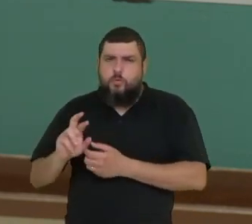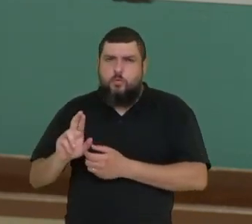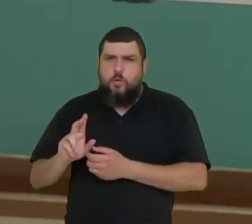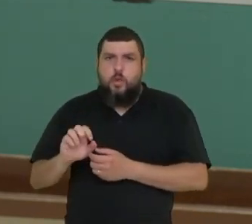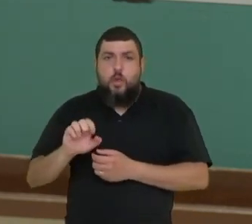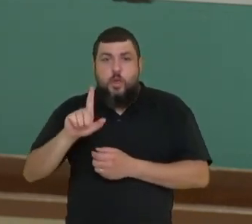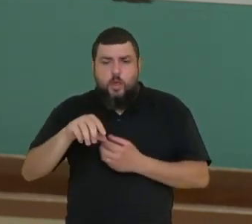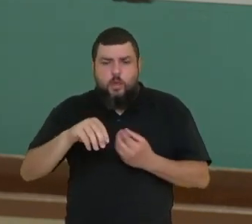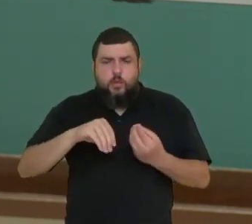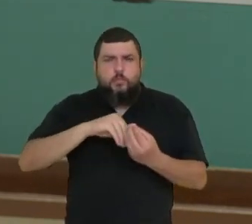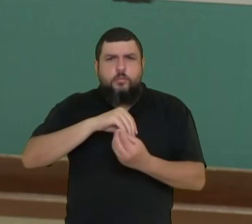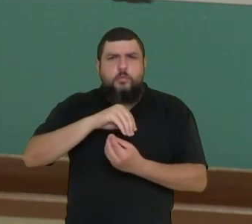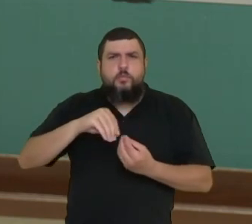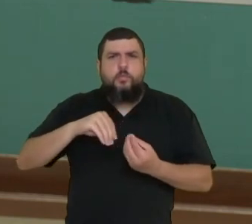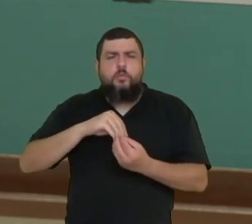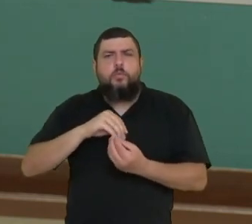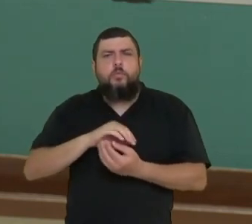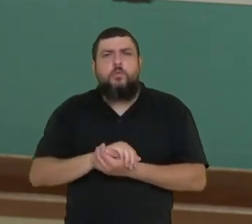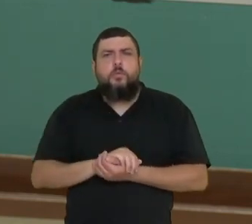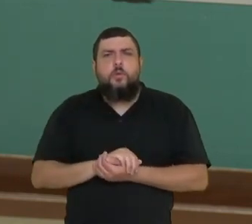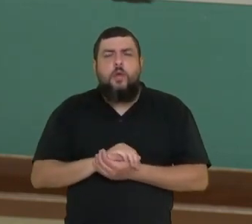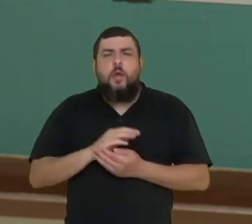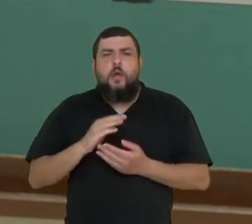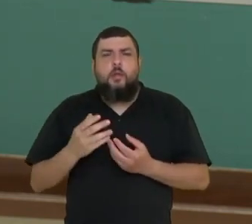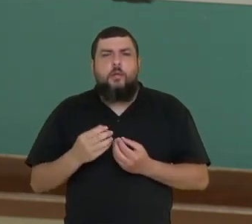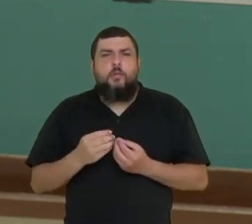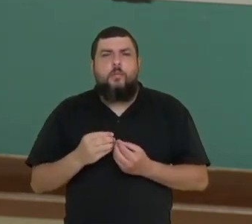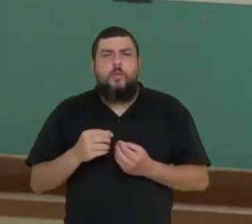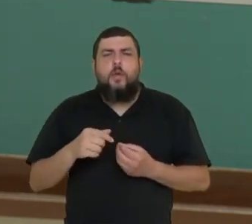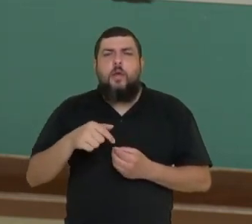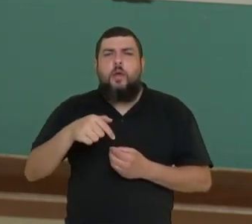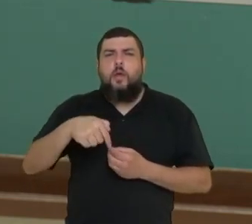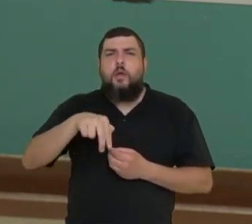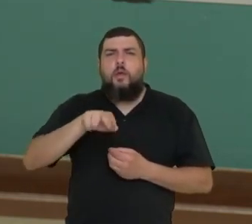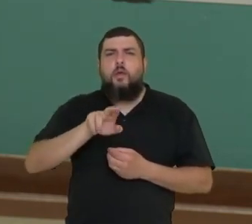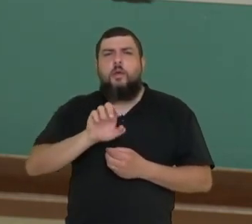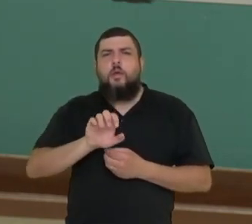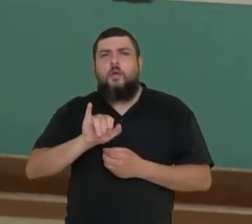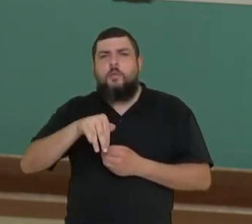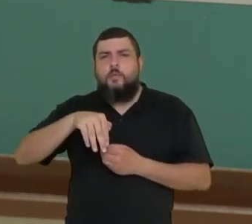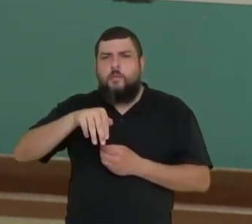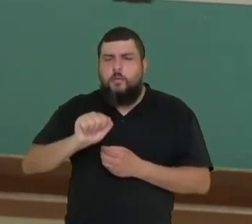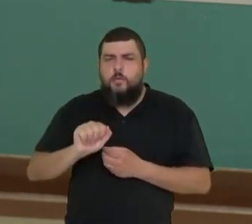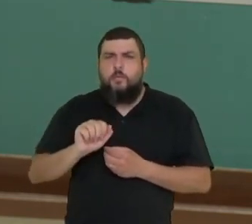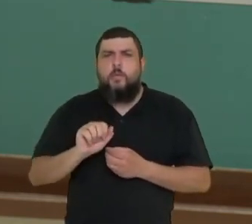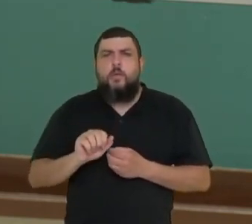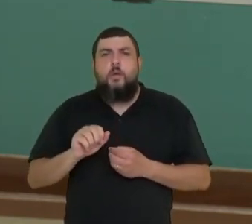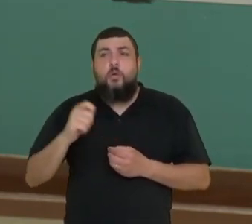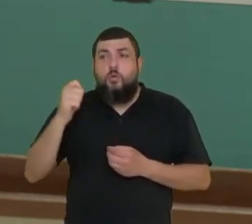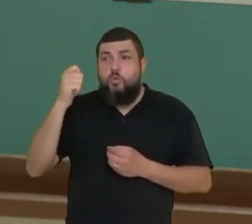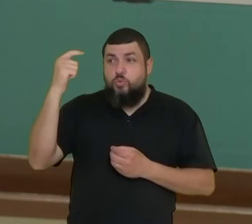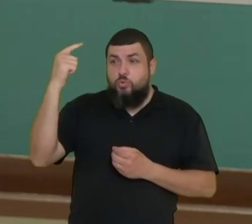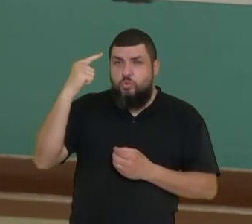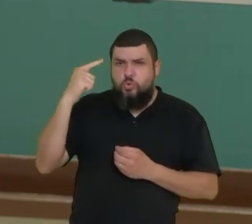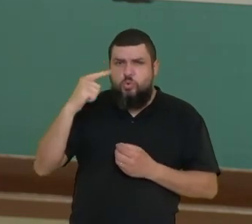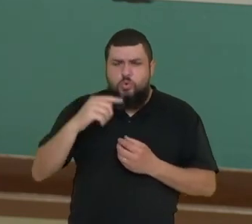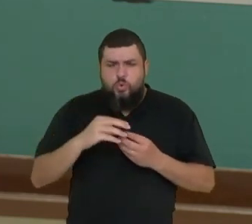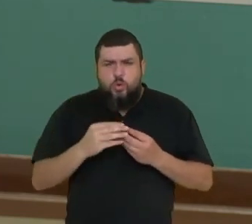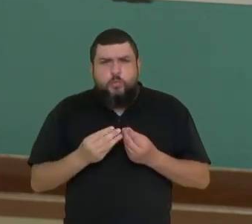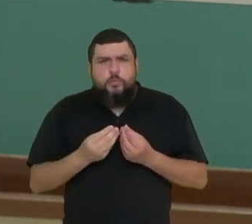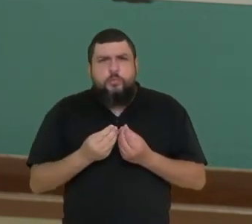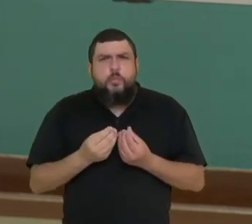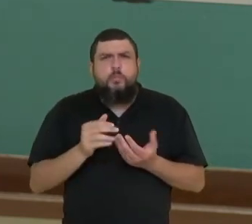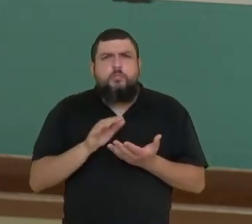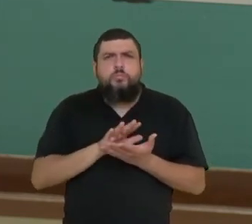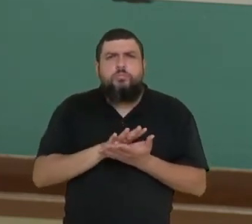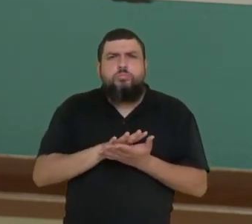fusão. Então a gente coloca a queima de uma maneira mais popular, certo? Mas entre aspas, o Sol ele queima, né, ou seja, ele gasta